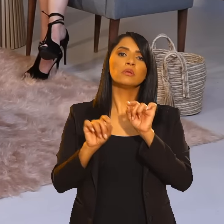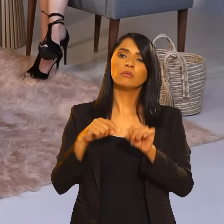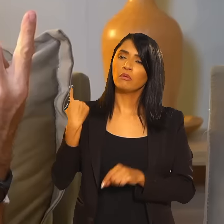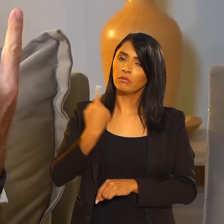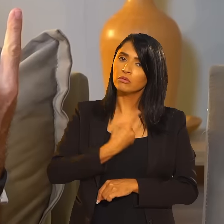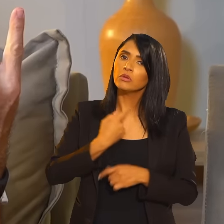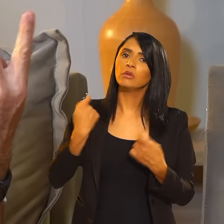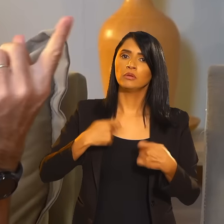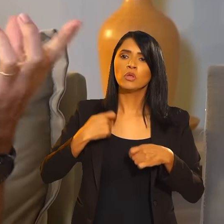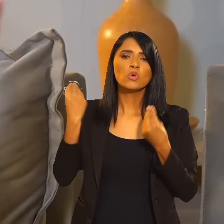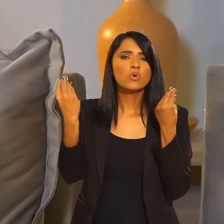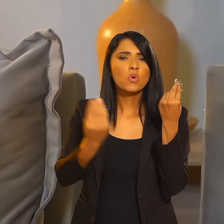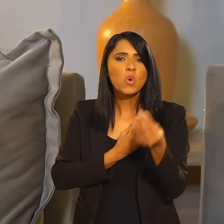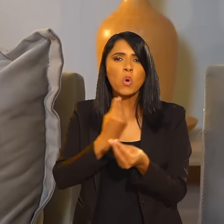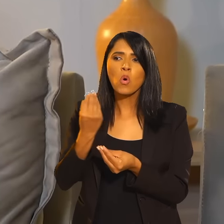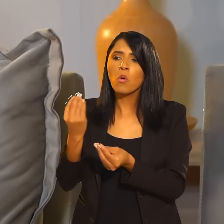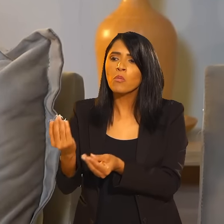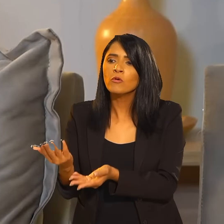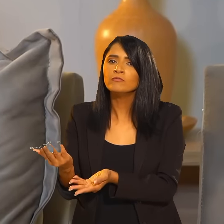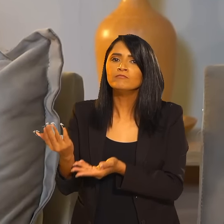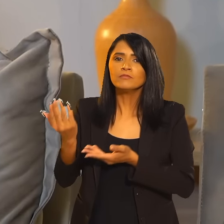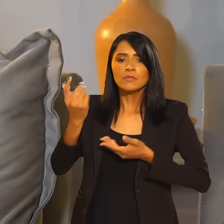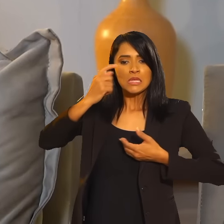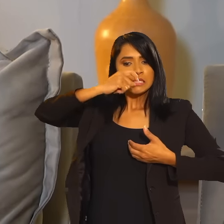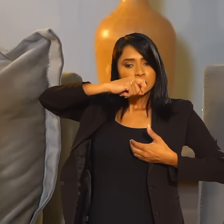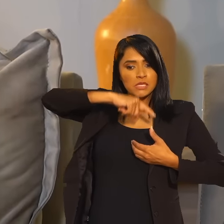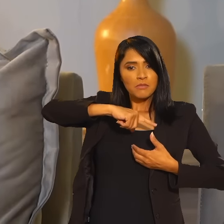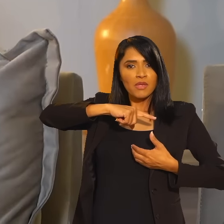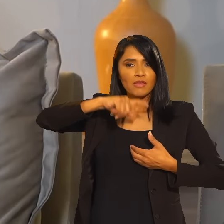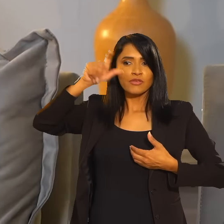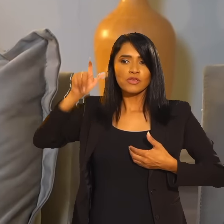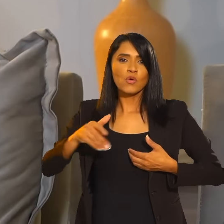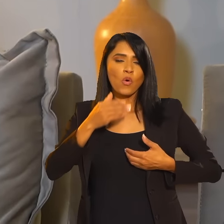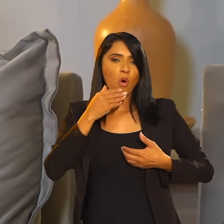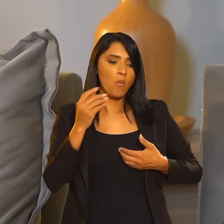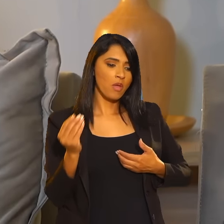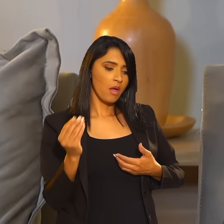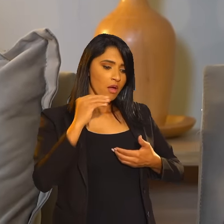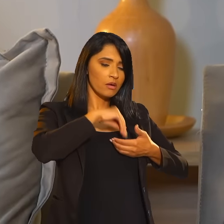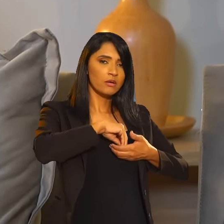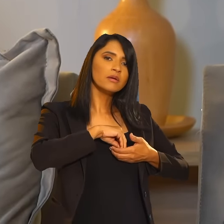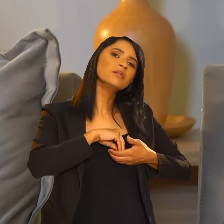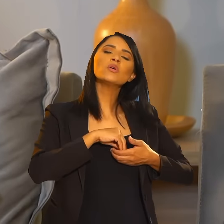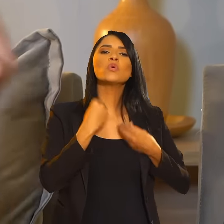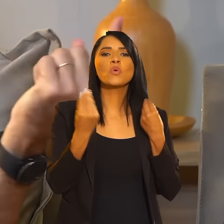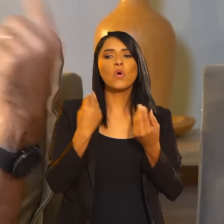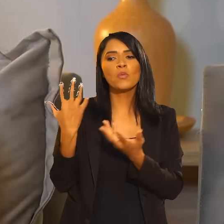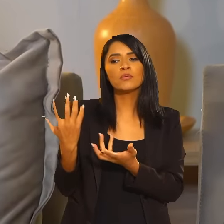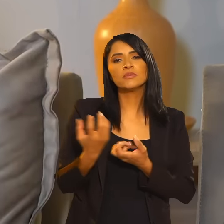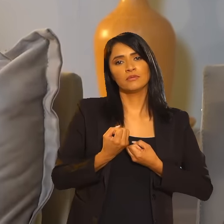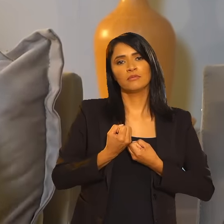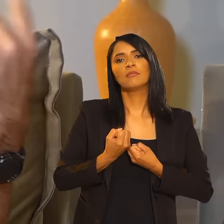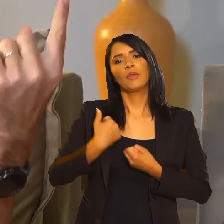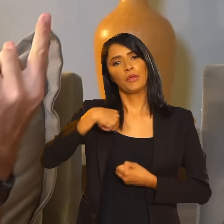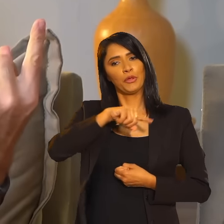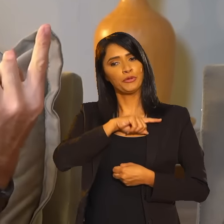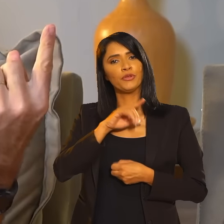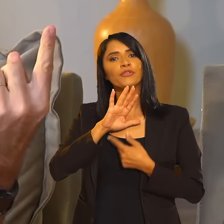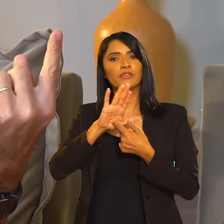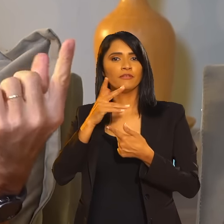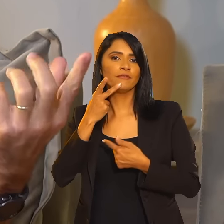gente. Como nós vamos receber essa semente que o semeador colocou, é a gente que